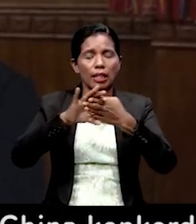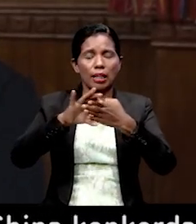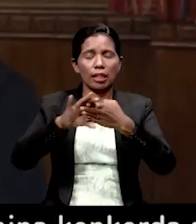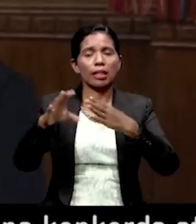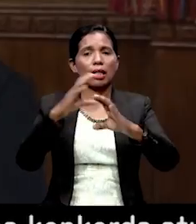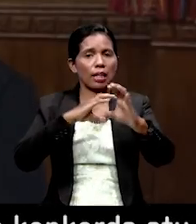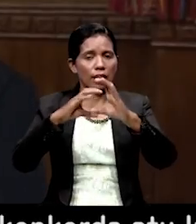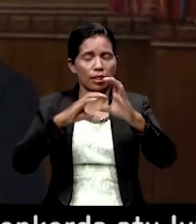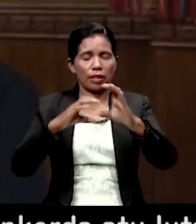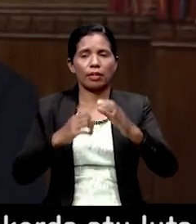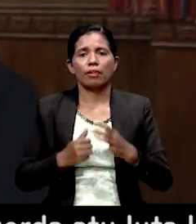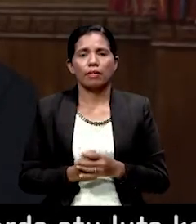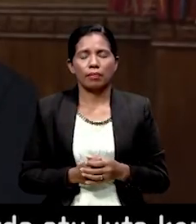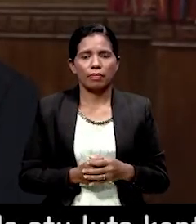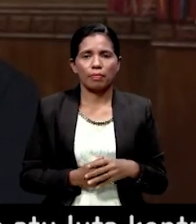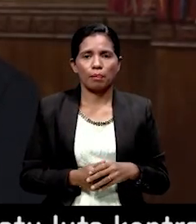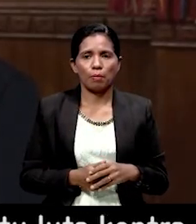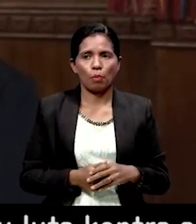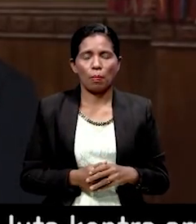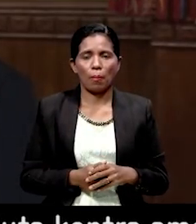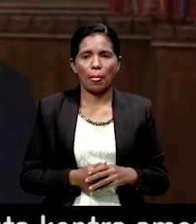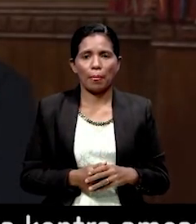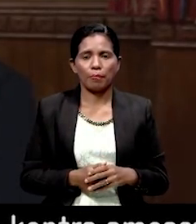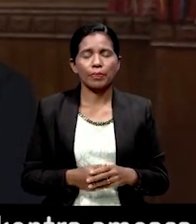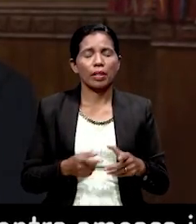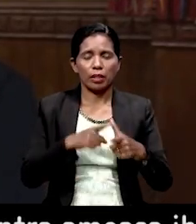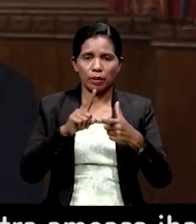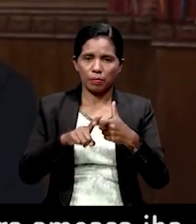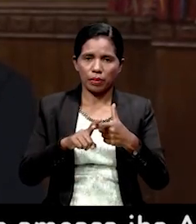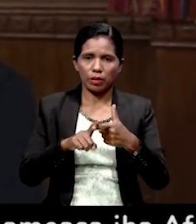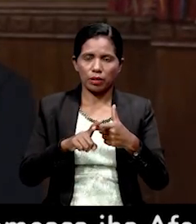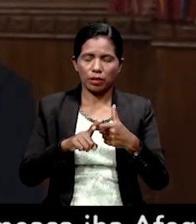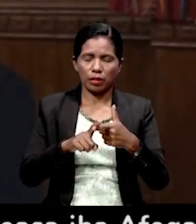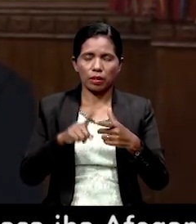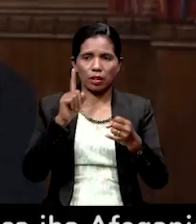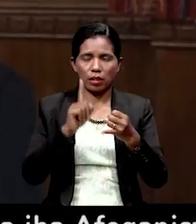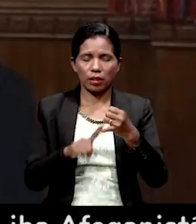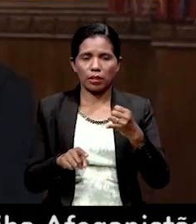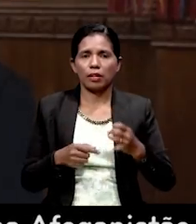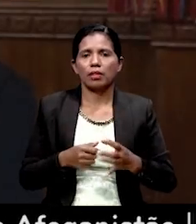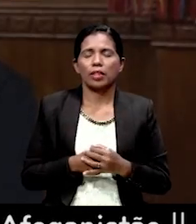tinggi di completa e depois e di ikus maka claro que